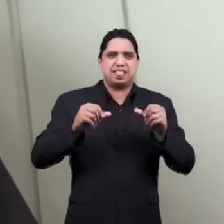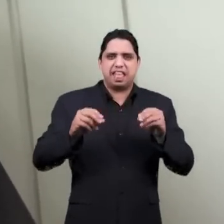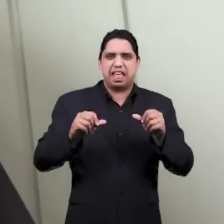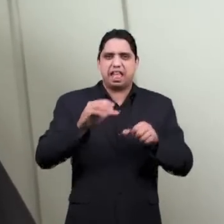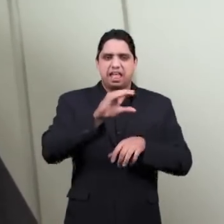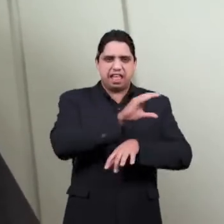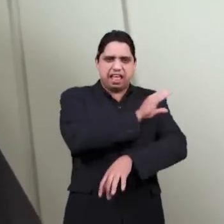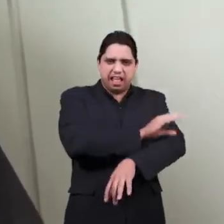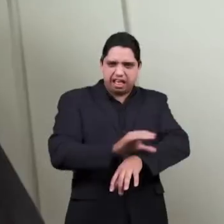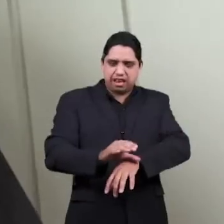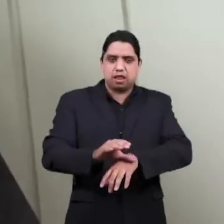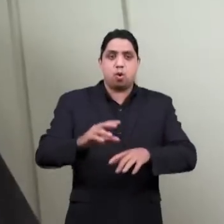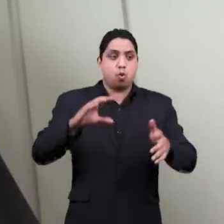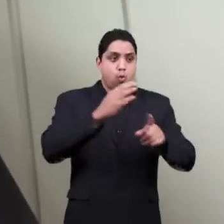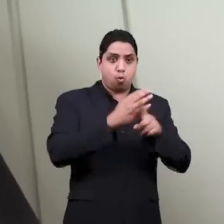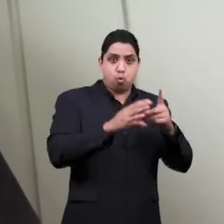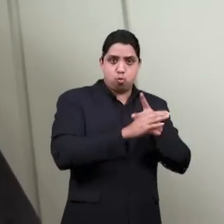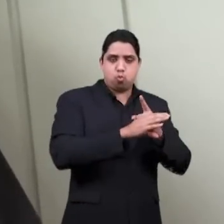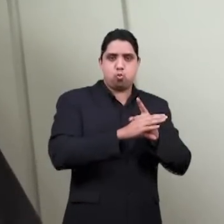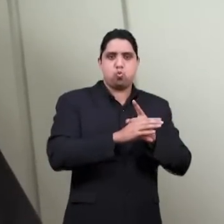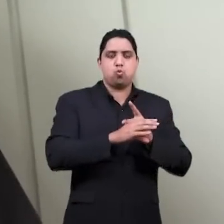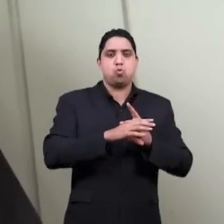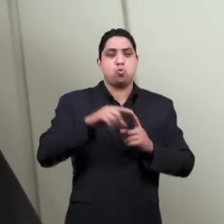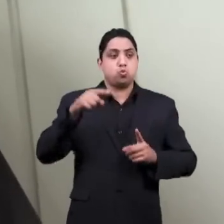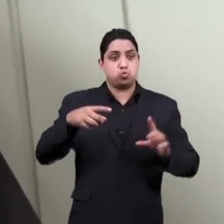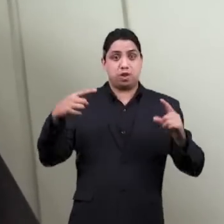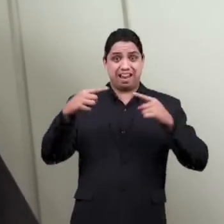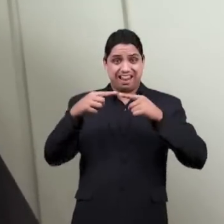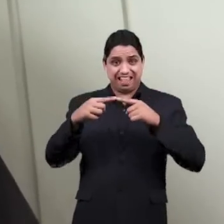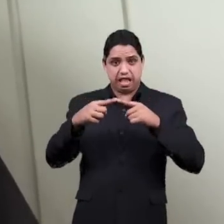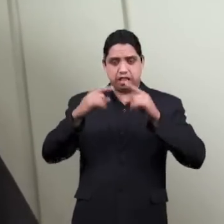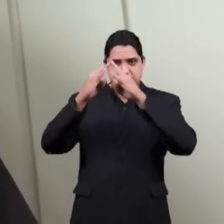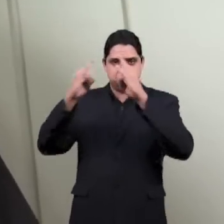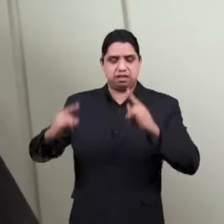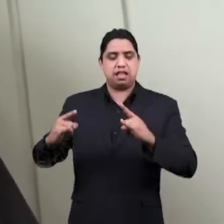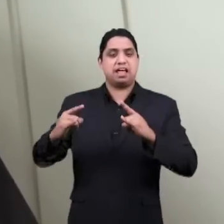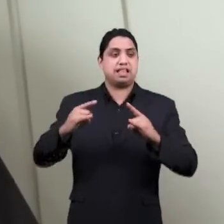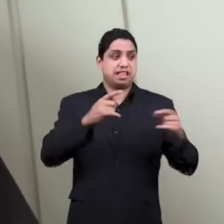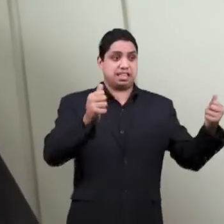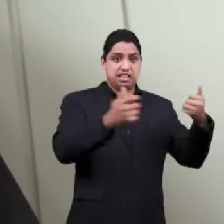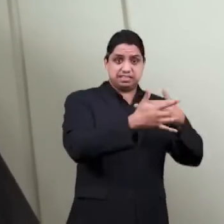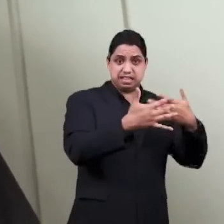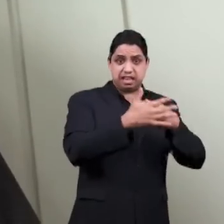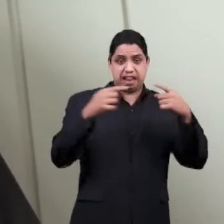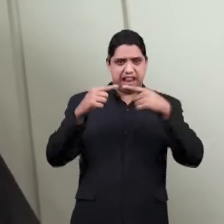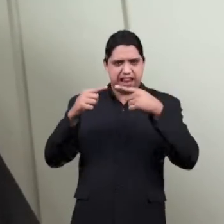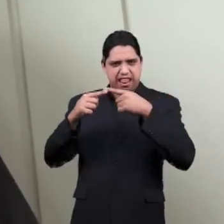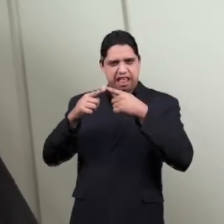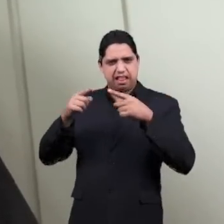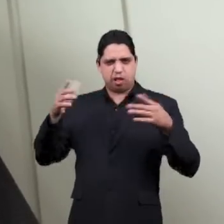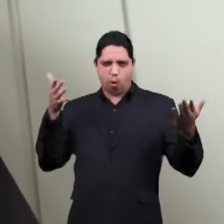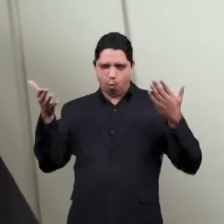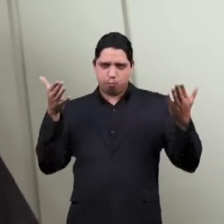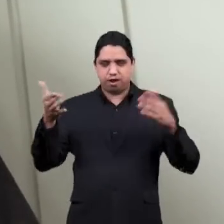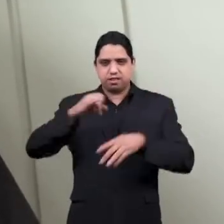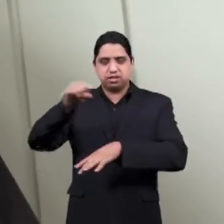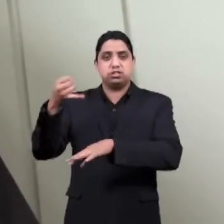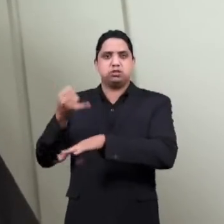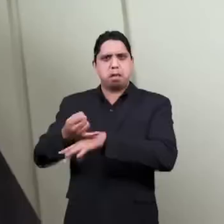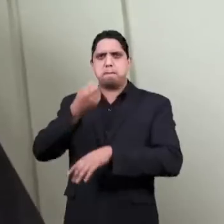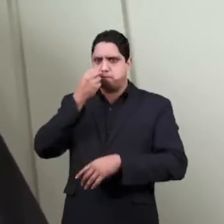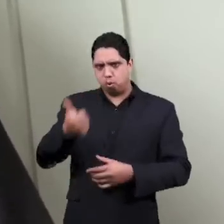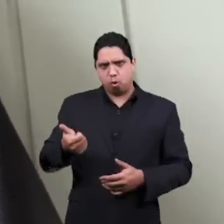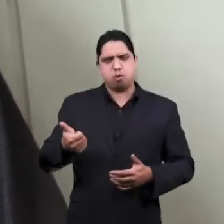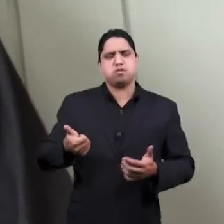Canaã, o culto ligado ao tabernáculo e a cidade ligada a Jerusalém. Muito bem colocado